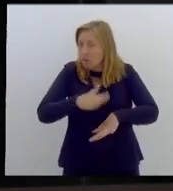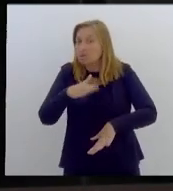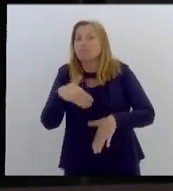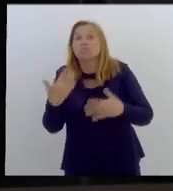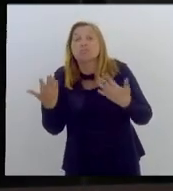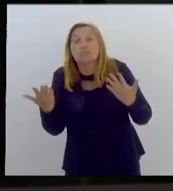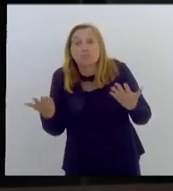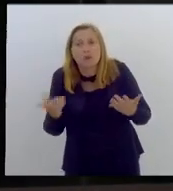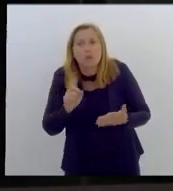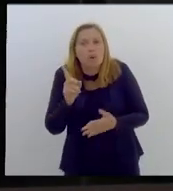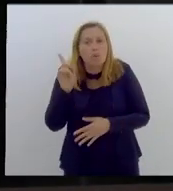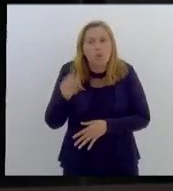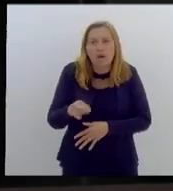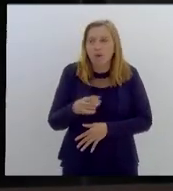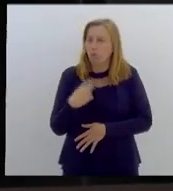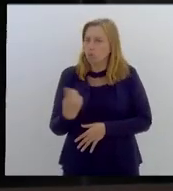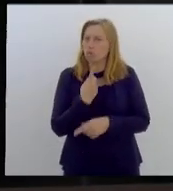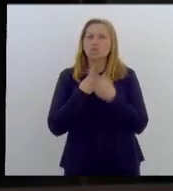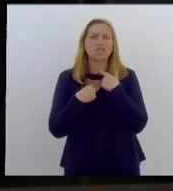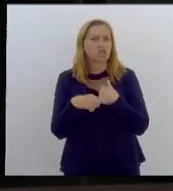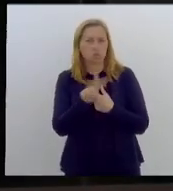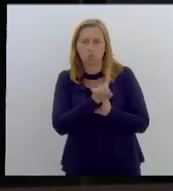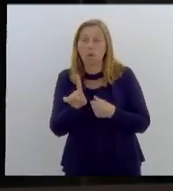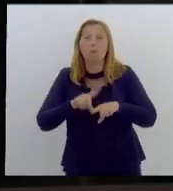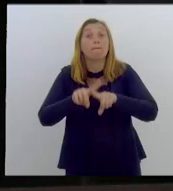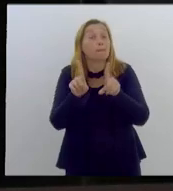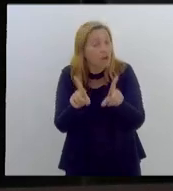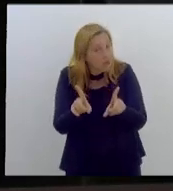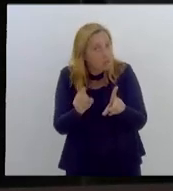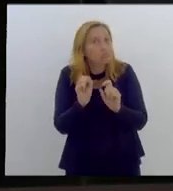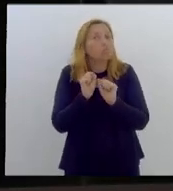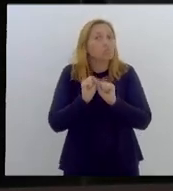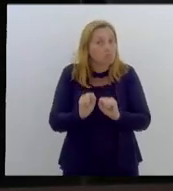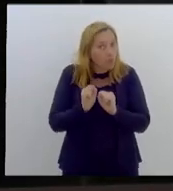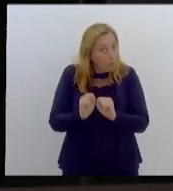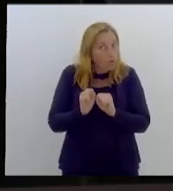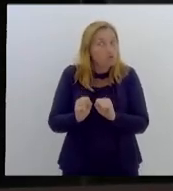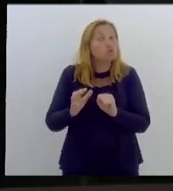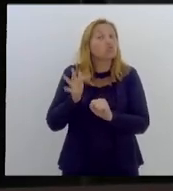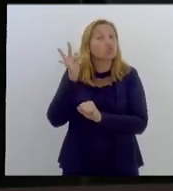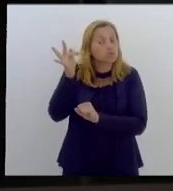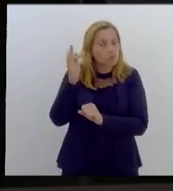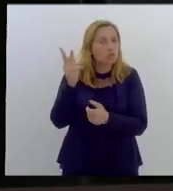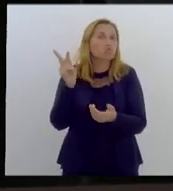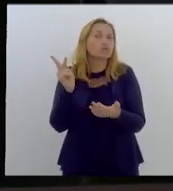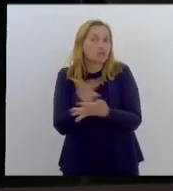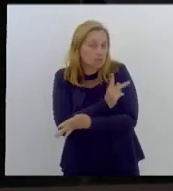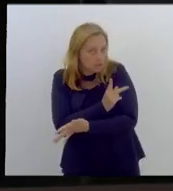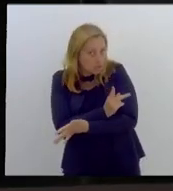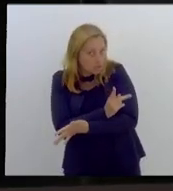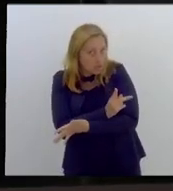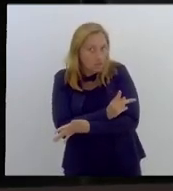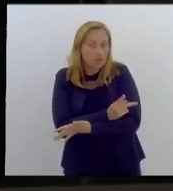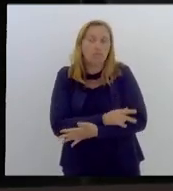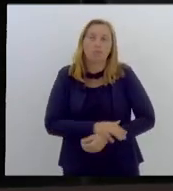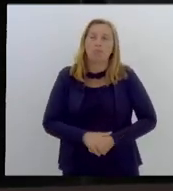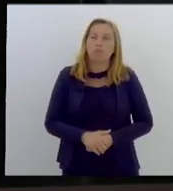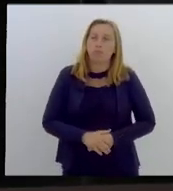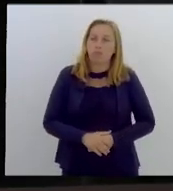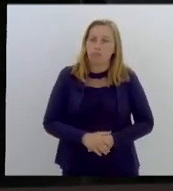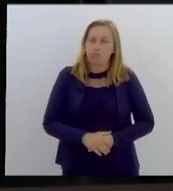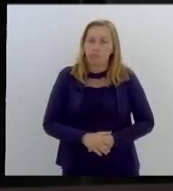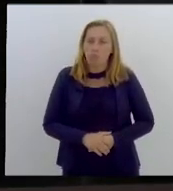acontecer. Não é o nosso desejo, mas poderá exatamente estarmos diante de